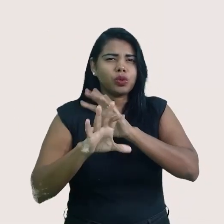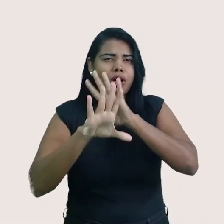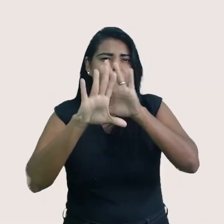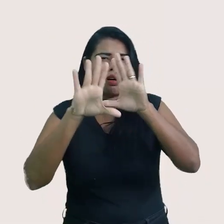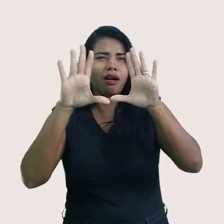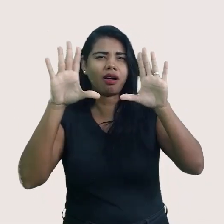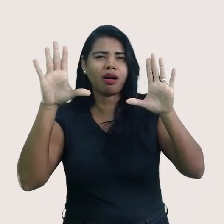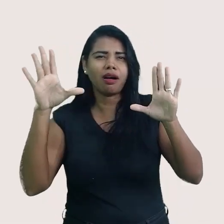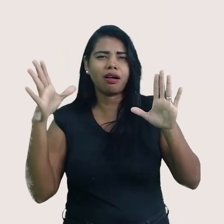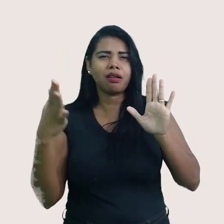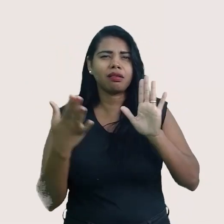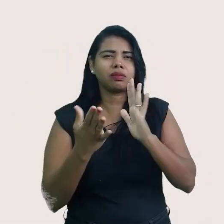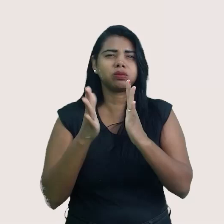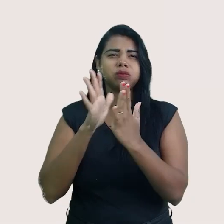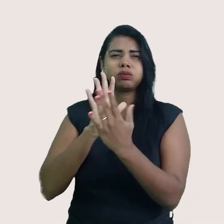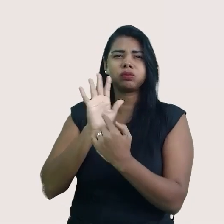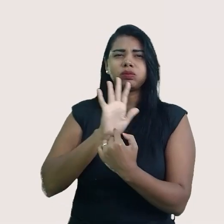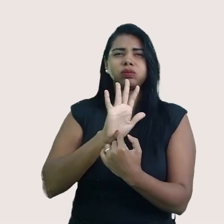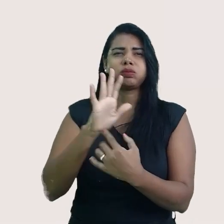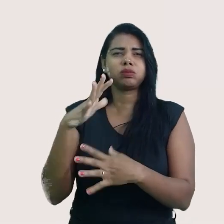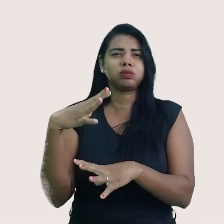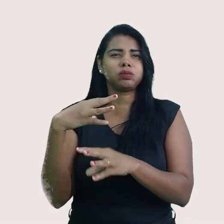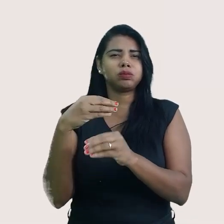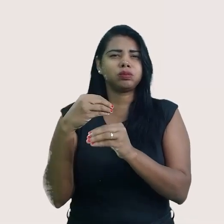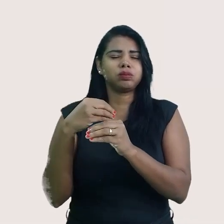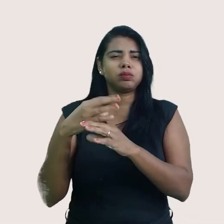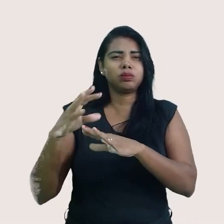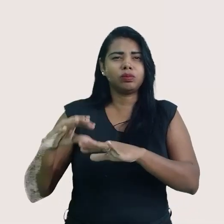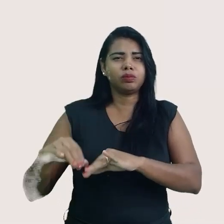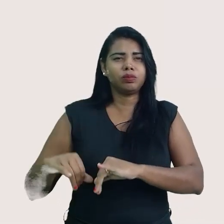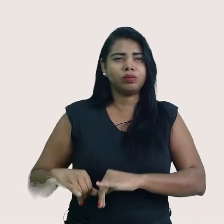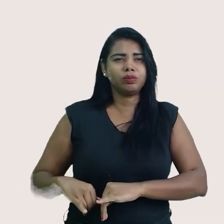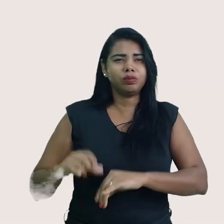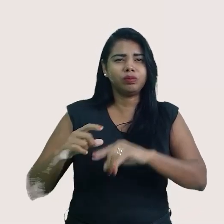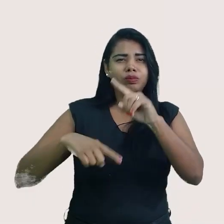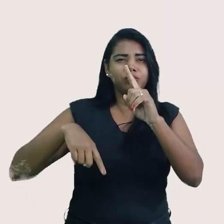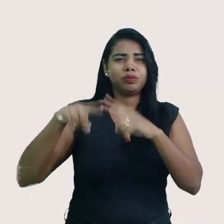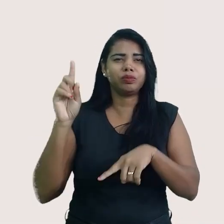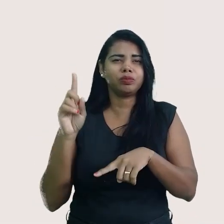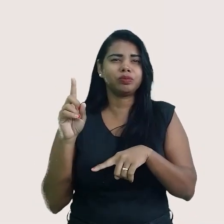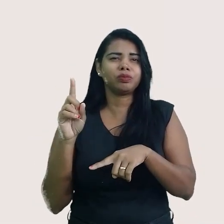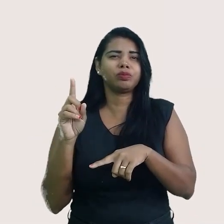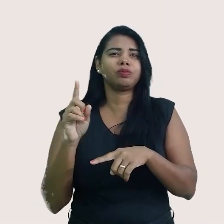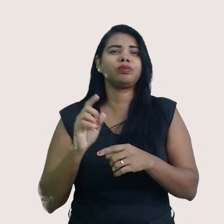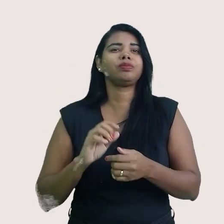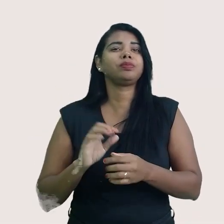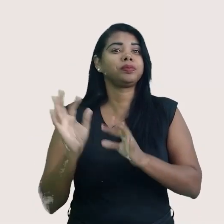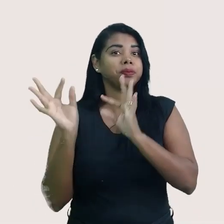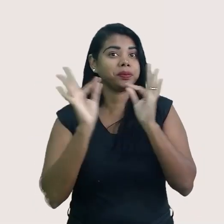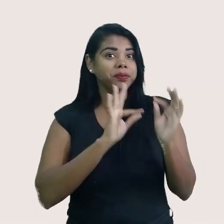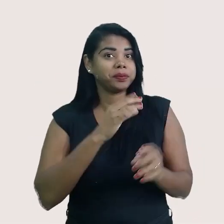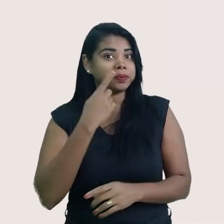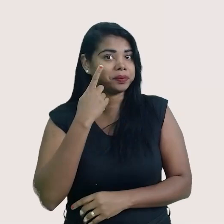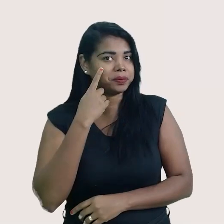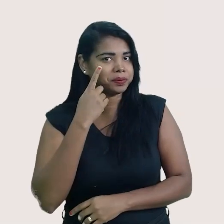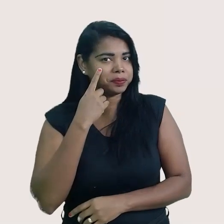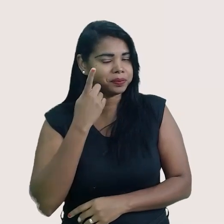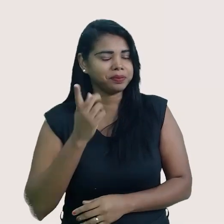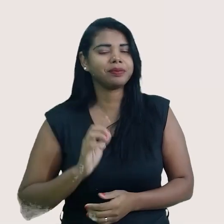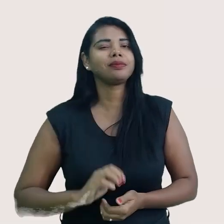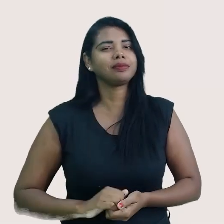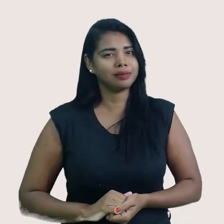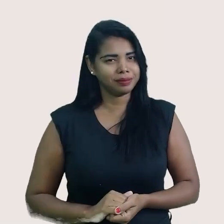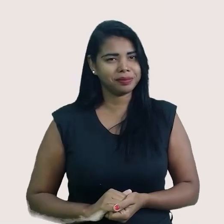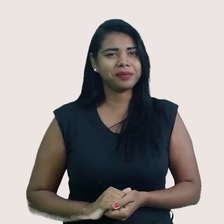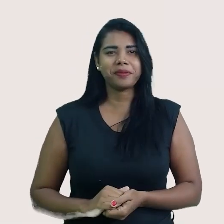na interface a óleo e sofre uma inversão de fase. Fica atento, porque essa